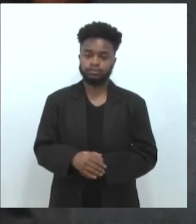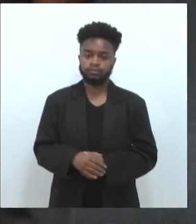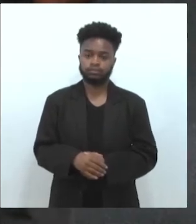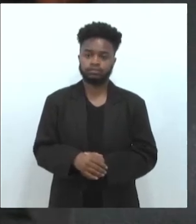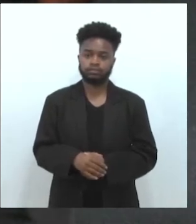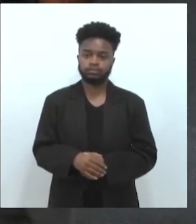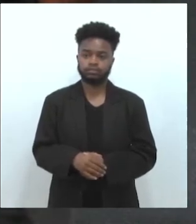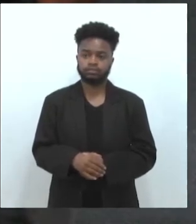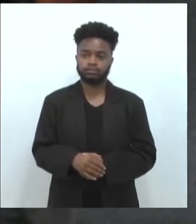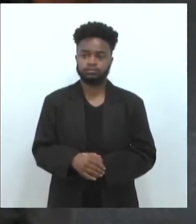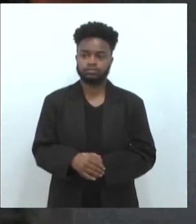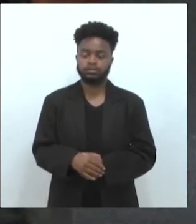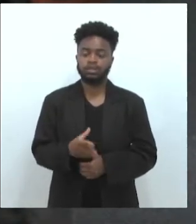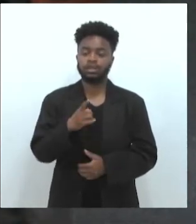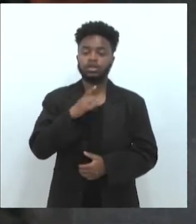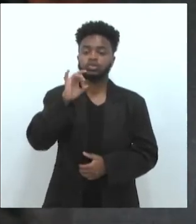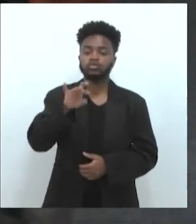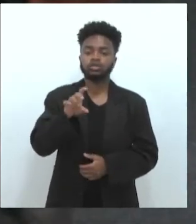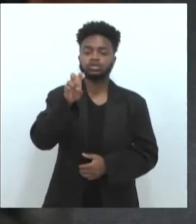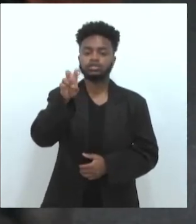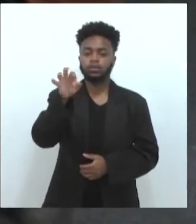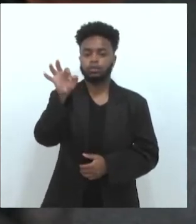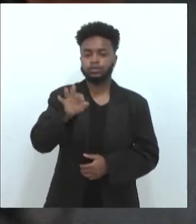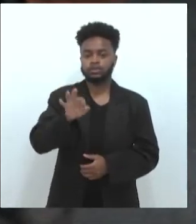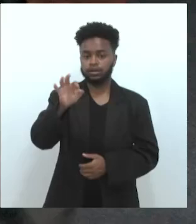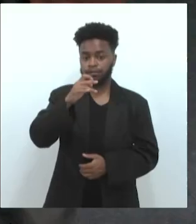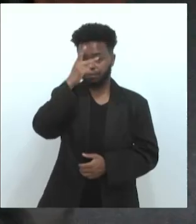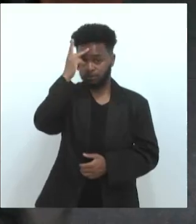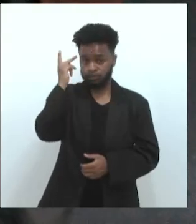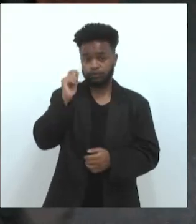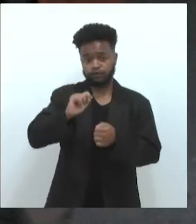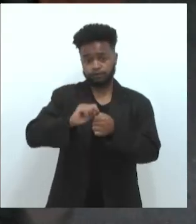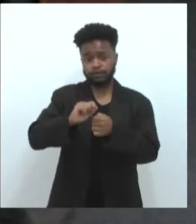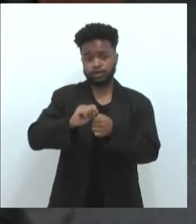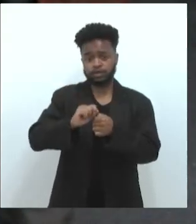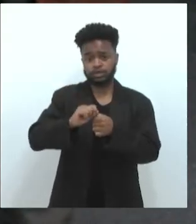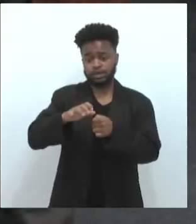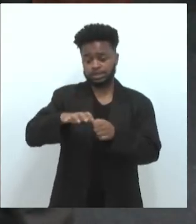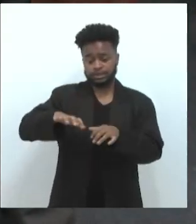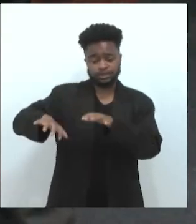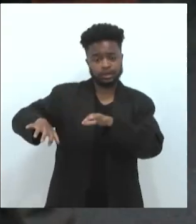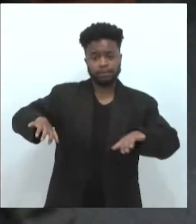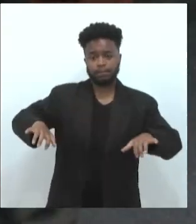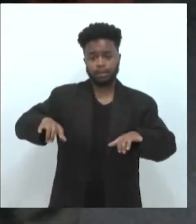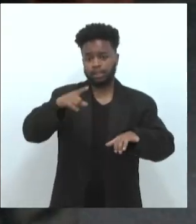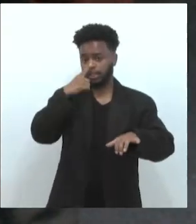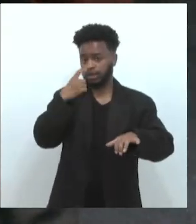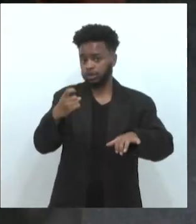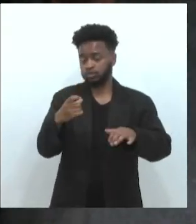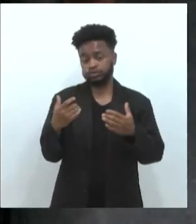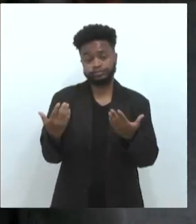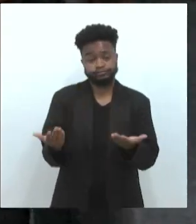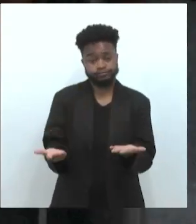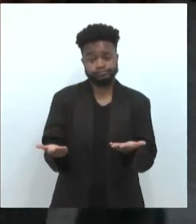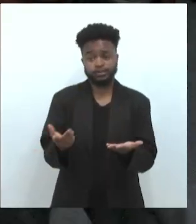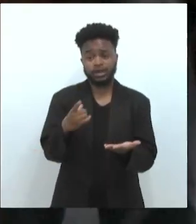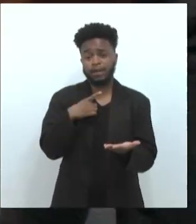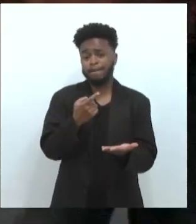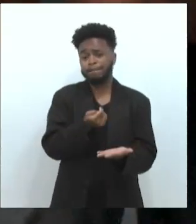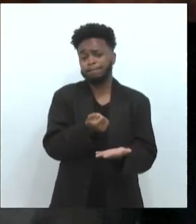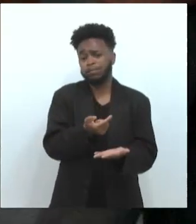só 5% das pessoas fazem a coleta seletiva domiciliar. Então, chega